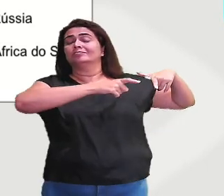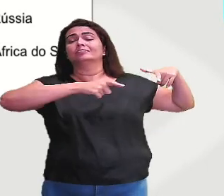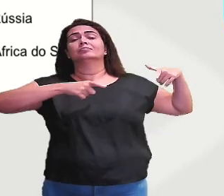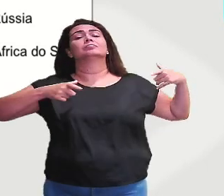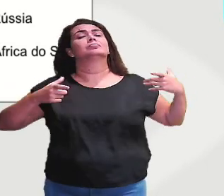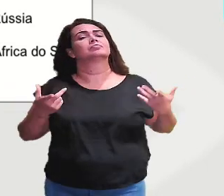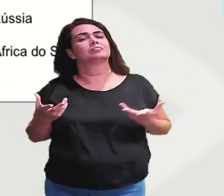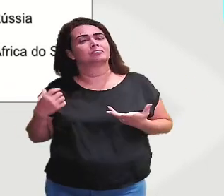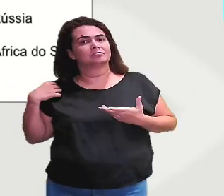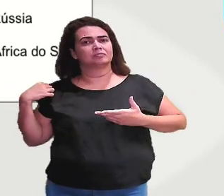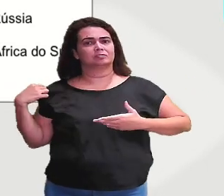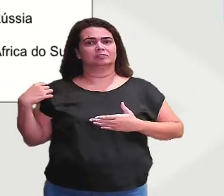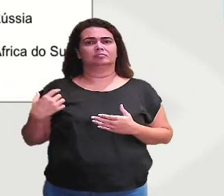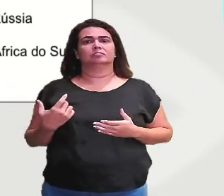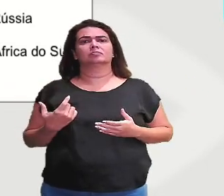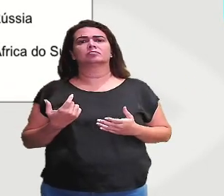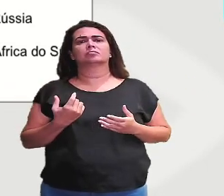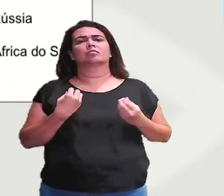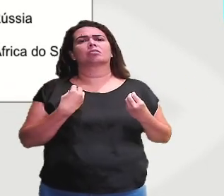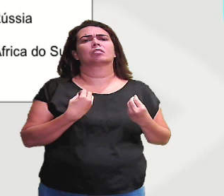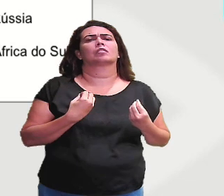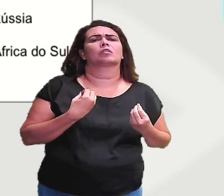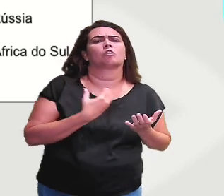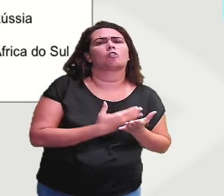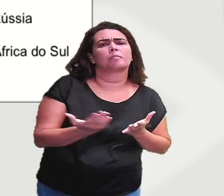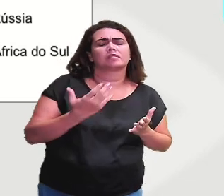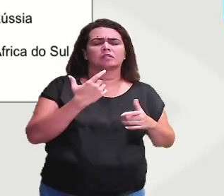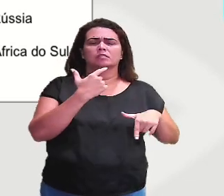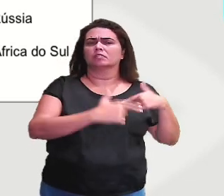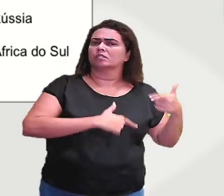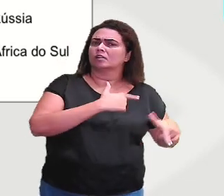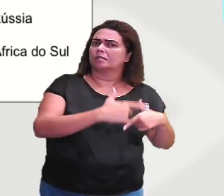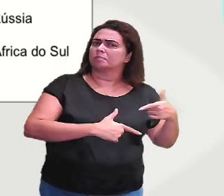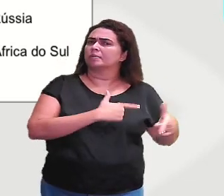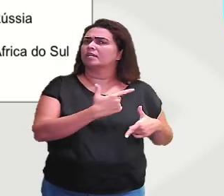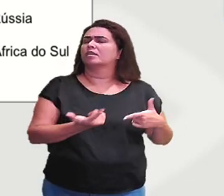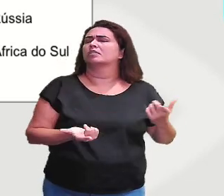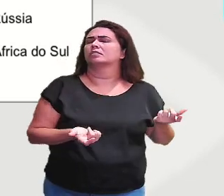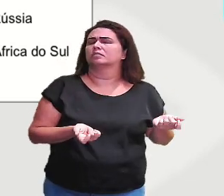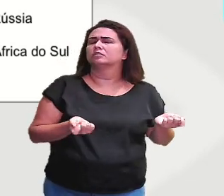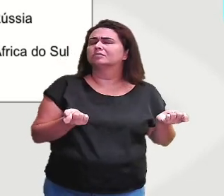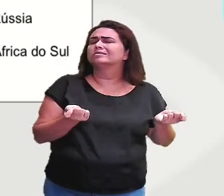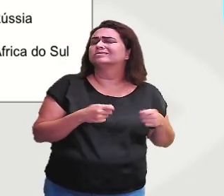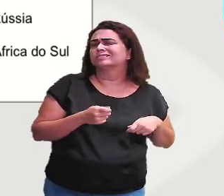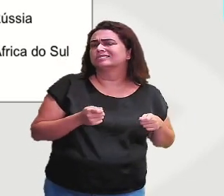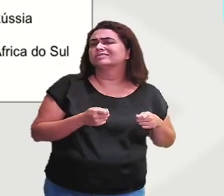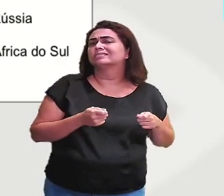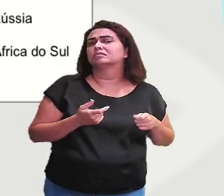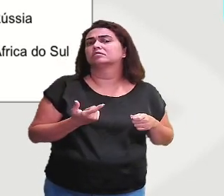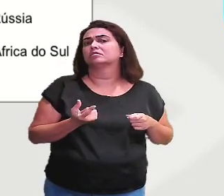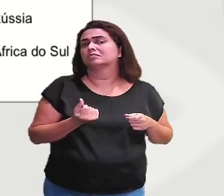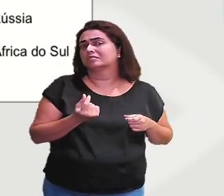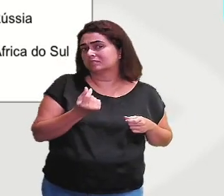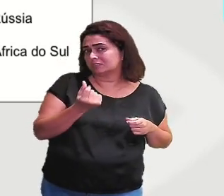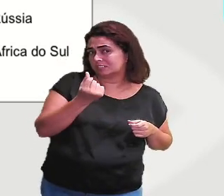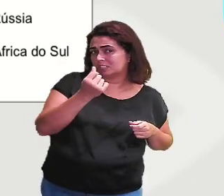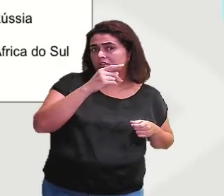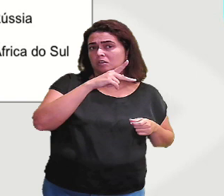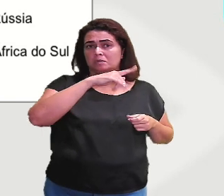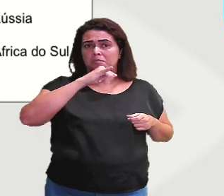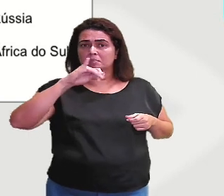numa crescente, né? Eles vão gerando emprego, vão se industrializando, vão aumentando a sua riqueza, o PIB, né? Tendo